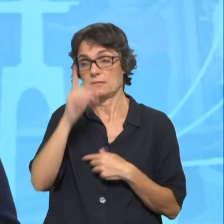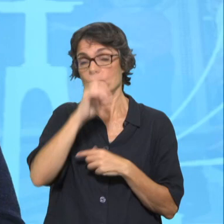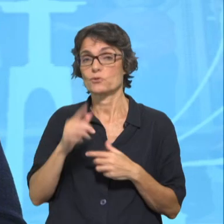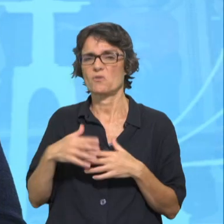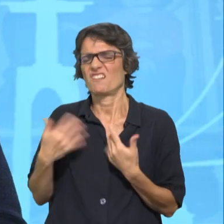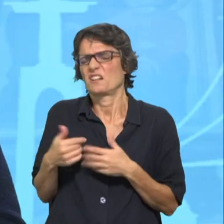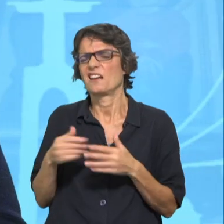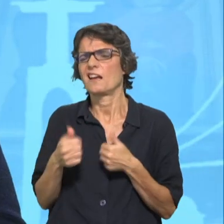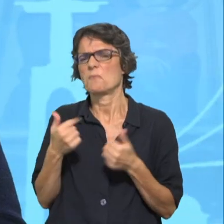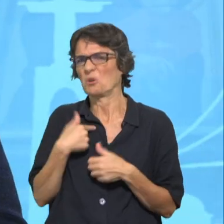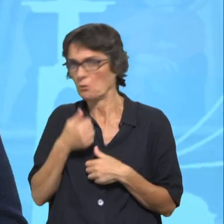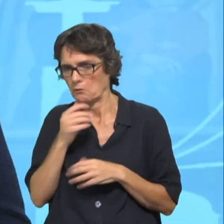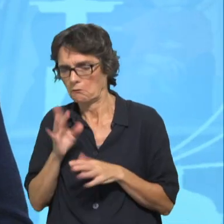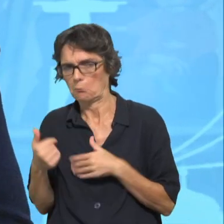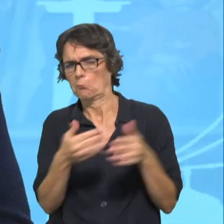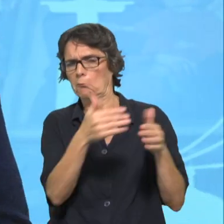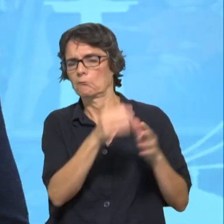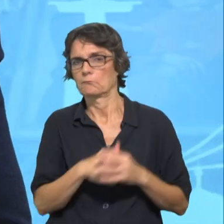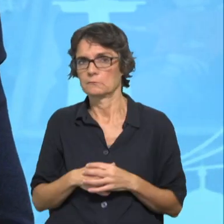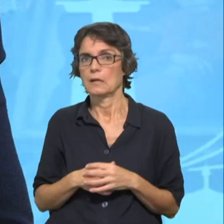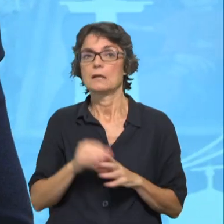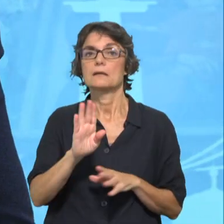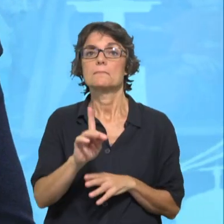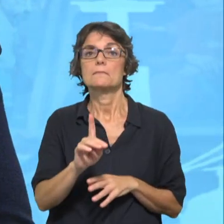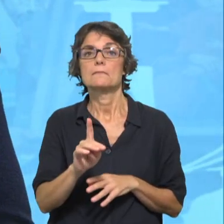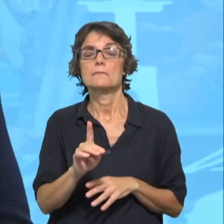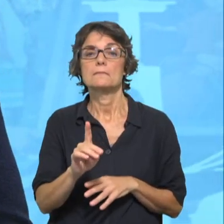vezes, mas também supõe